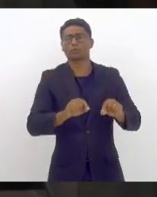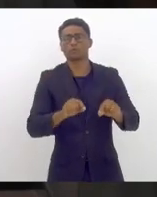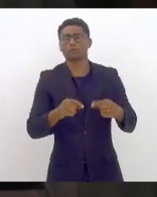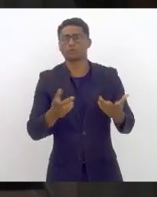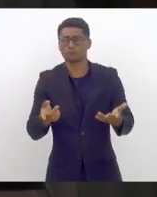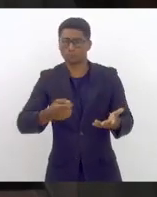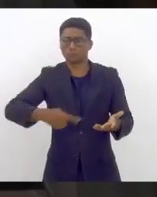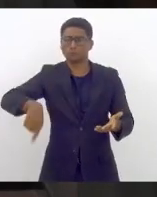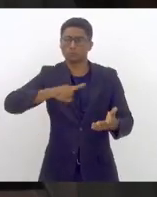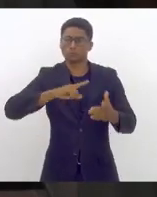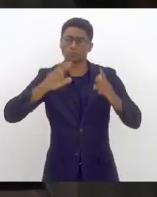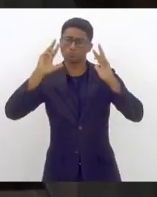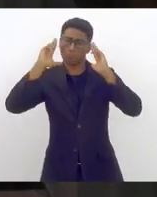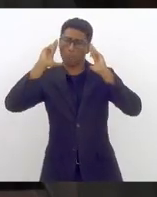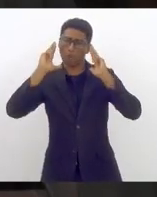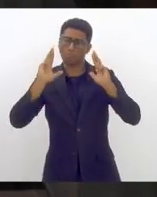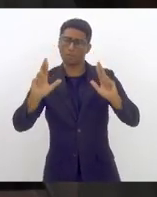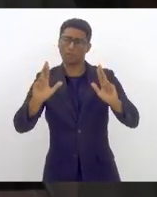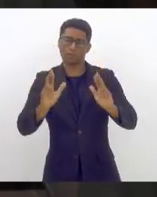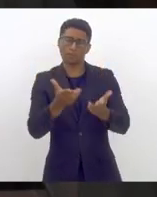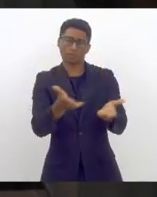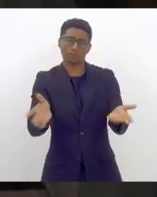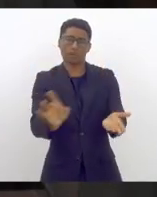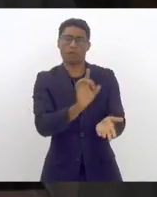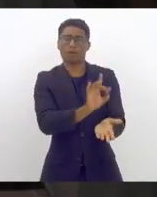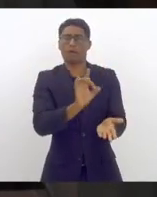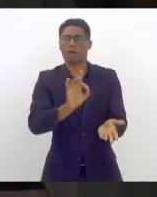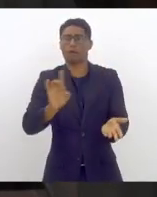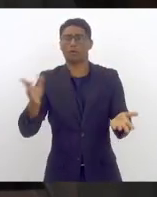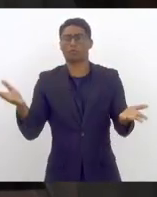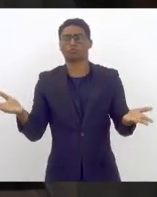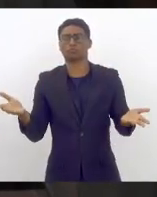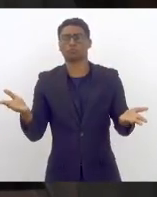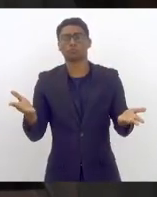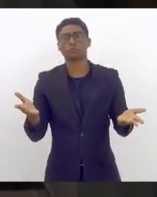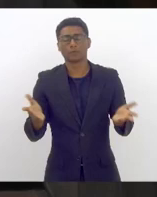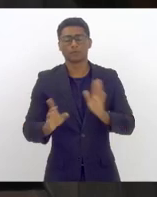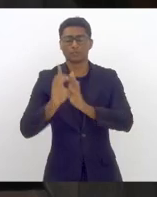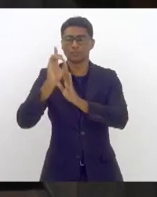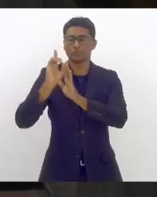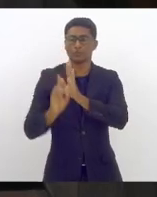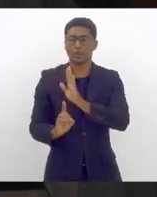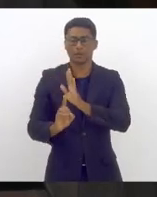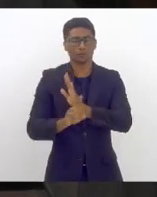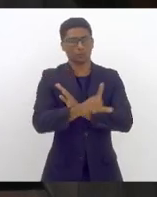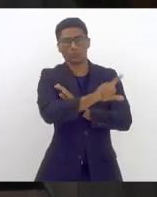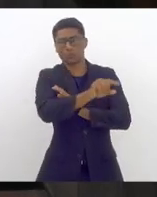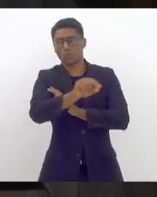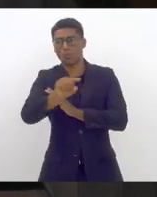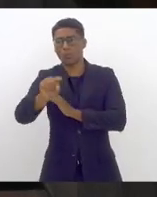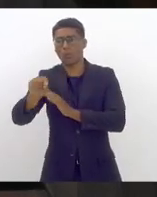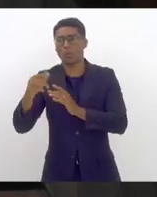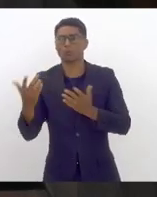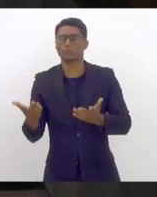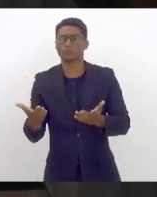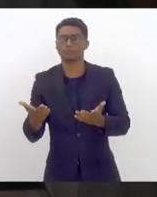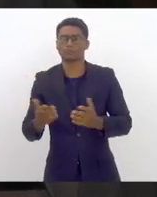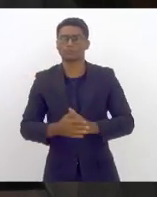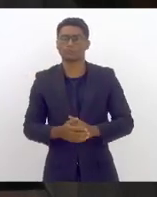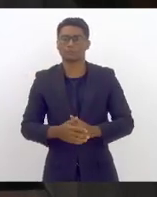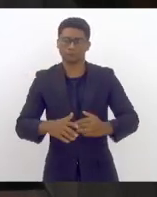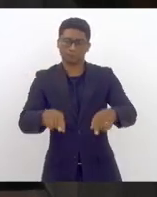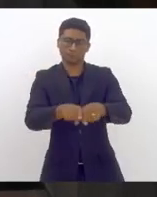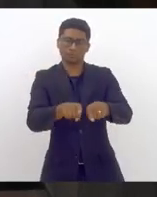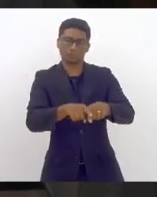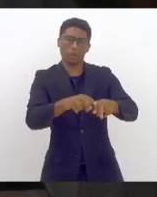que respeitar, cada um, o direito de escolha do outro e os motivos por